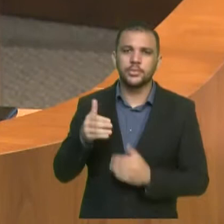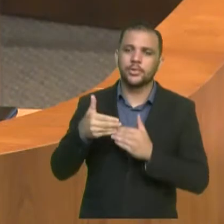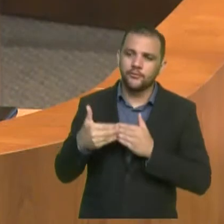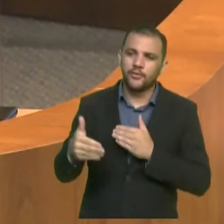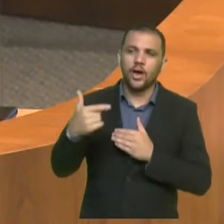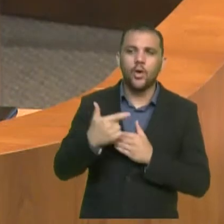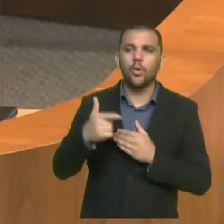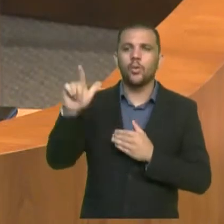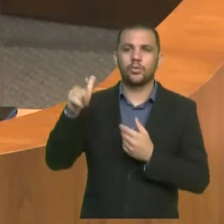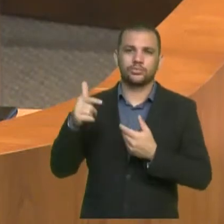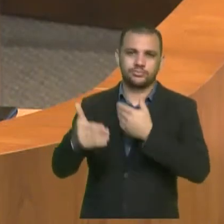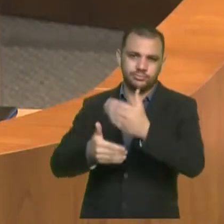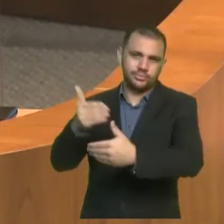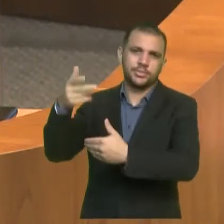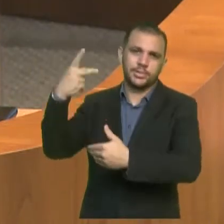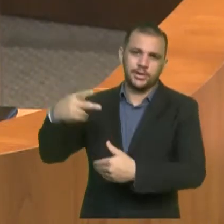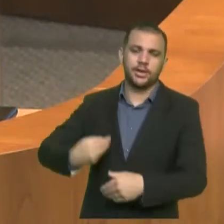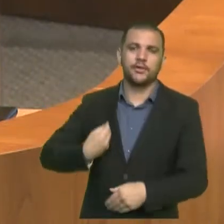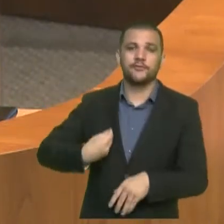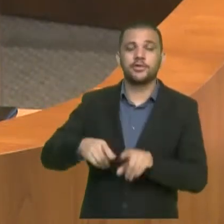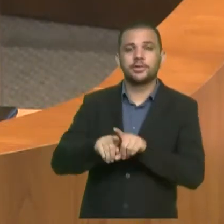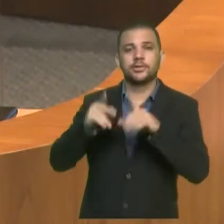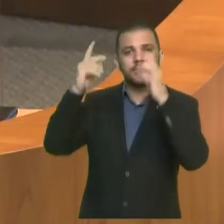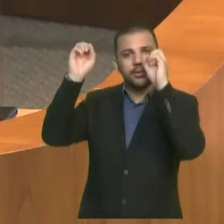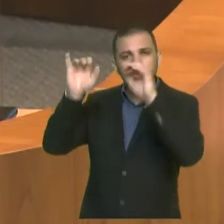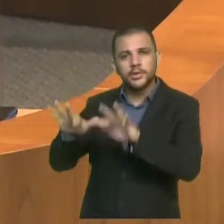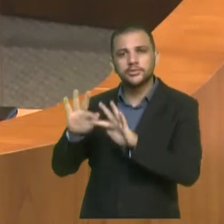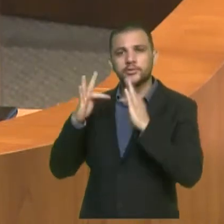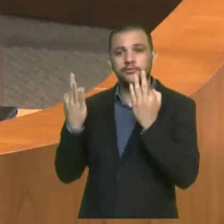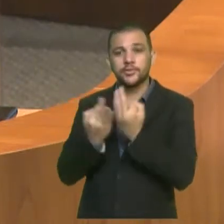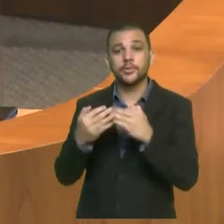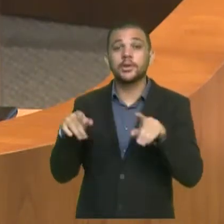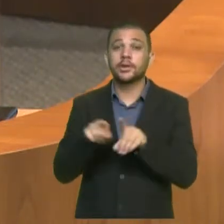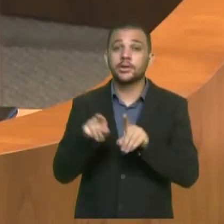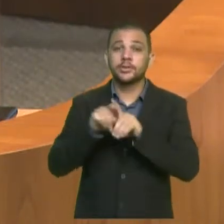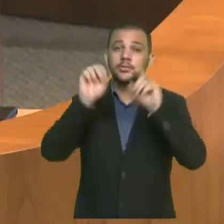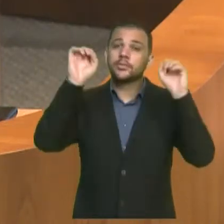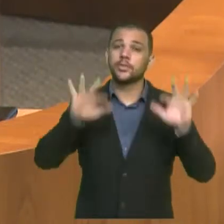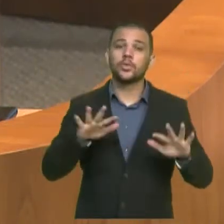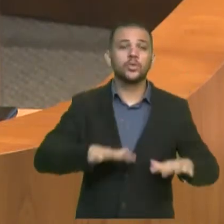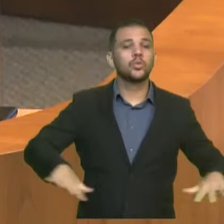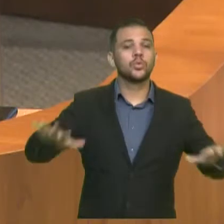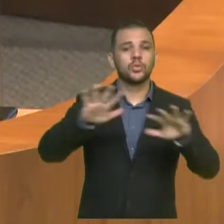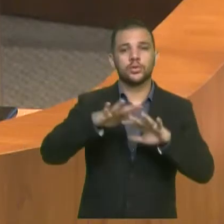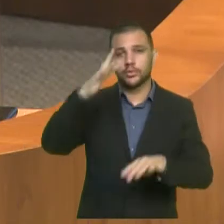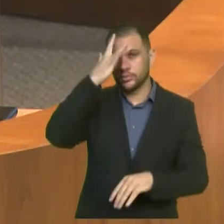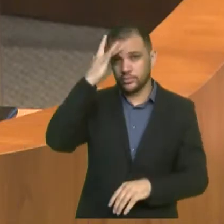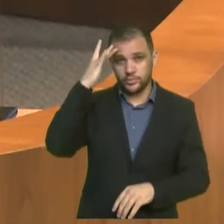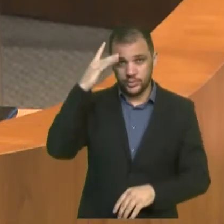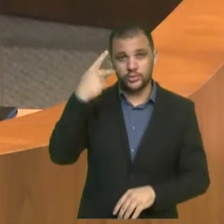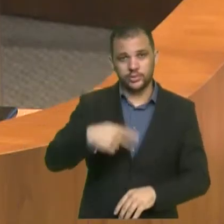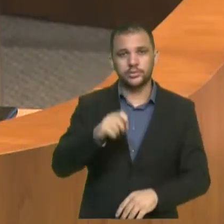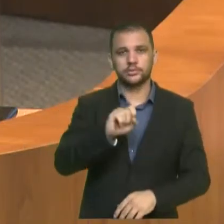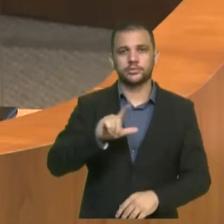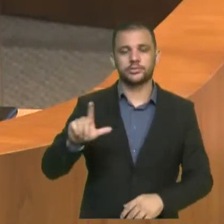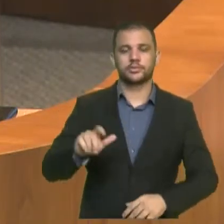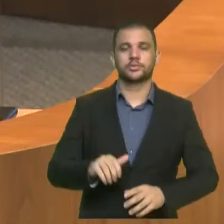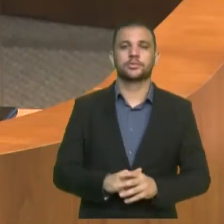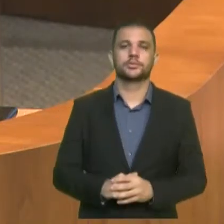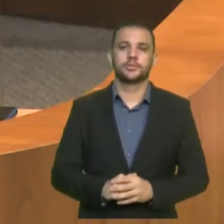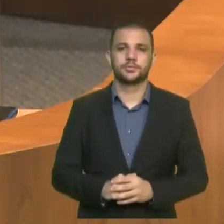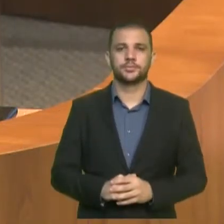passos, assim como toda a sua família e, evidentemente, a todos os nossos conterrâneos ludovicenses. Senhor